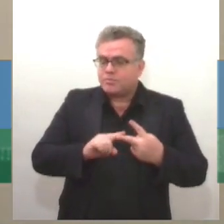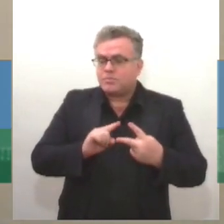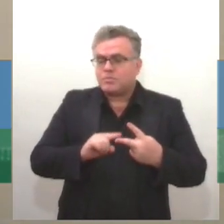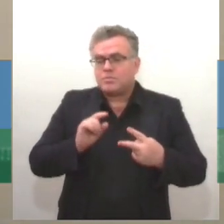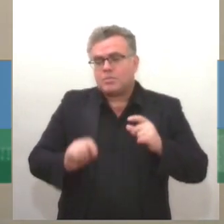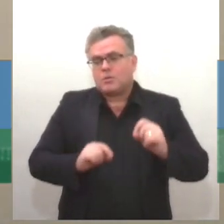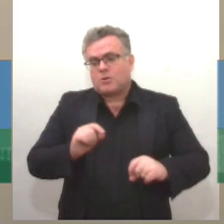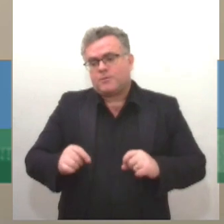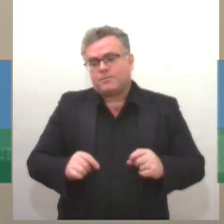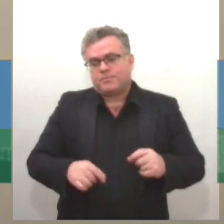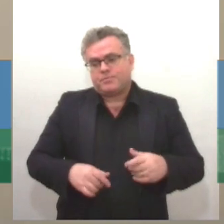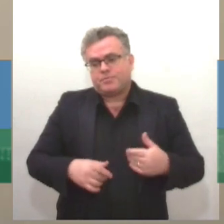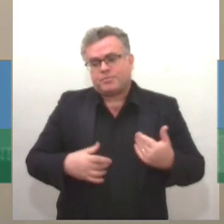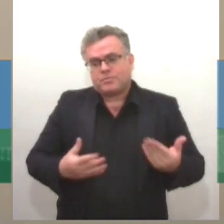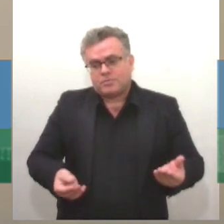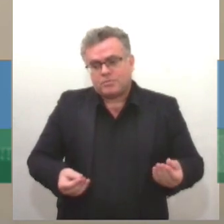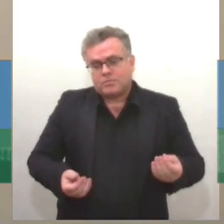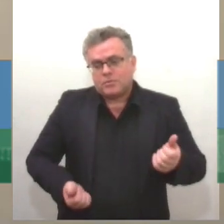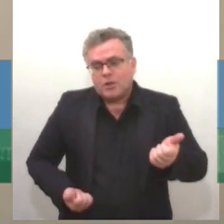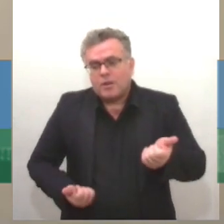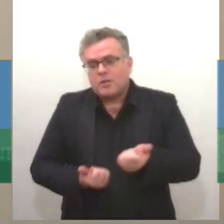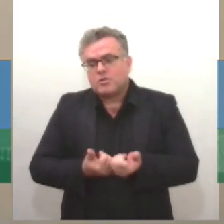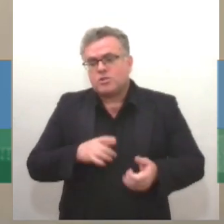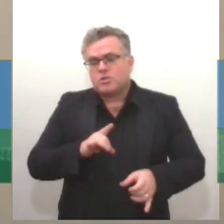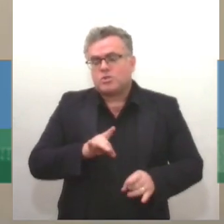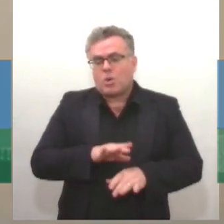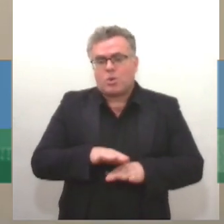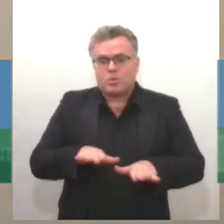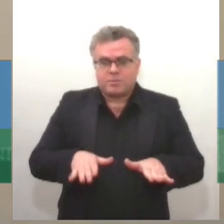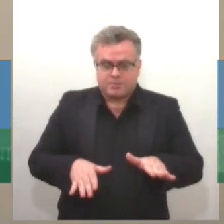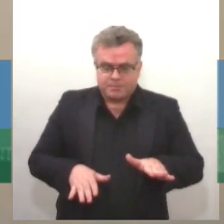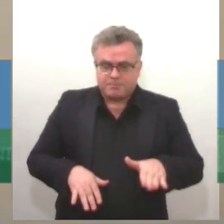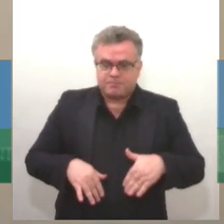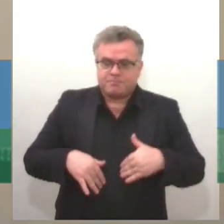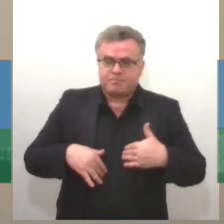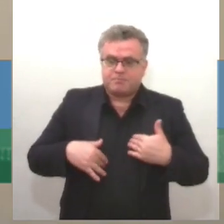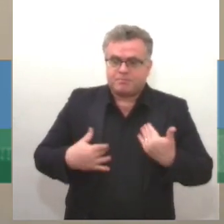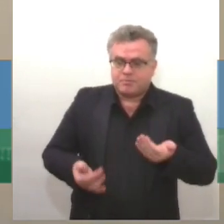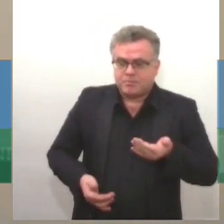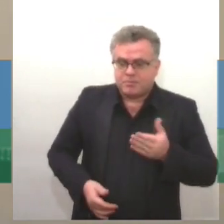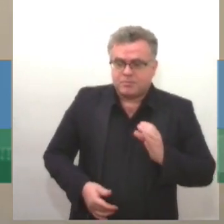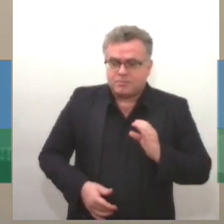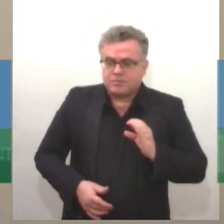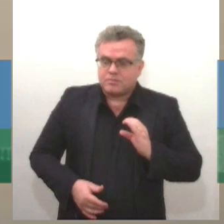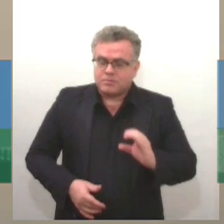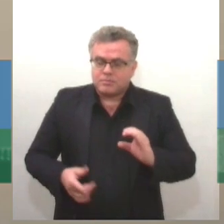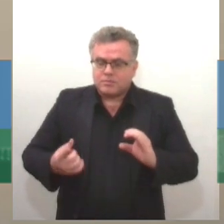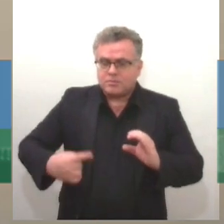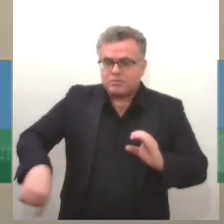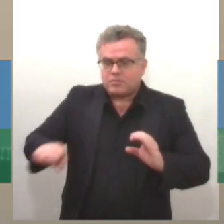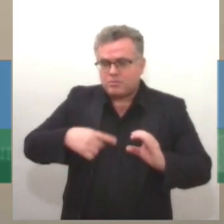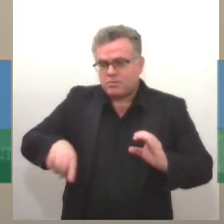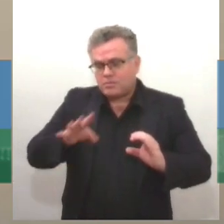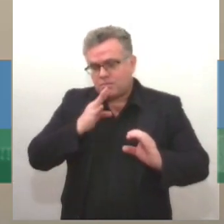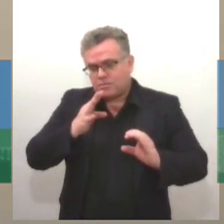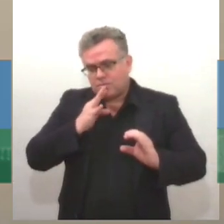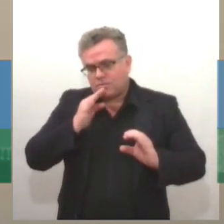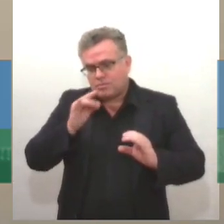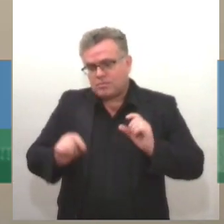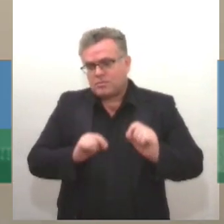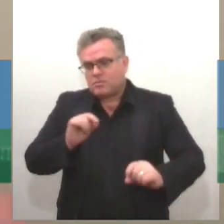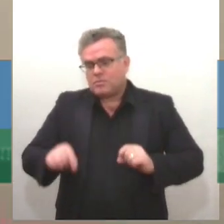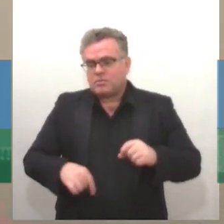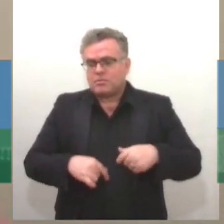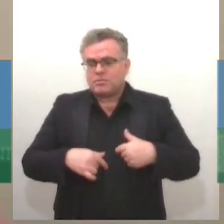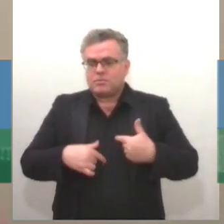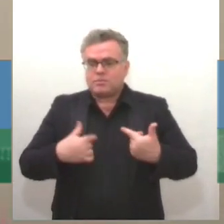são apoio. E aí, um dos exemplos que são bem conhecidos de todos, a atividade de